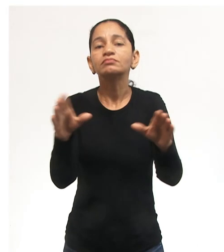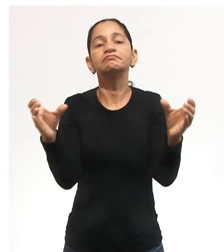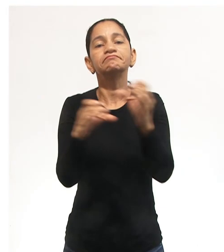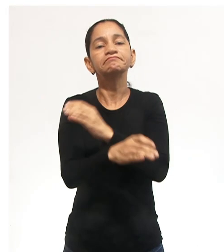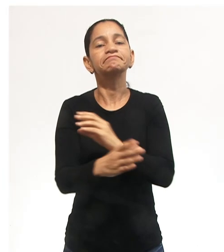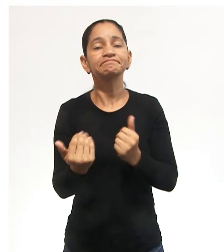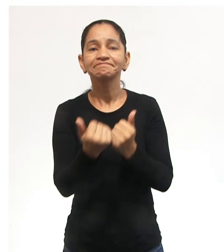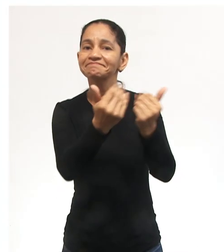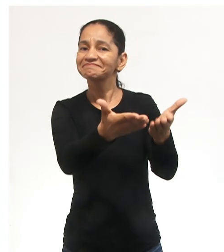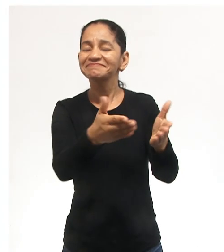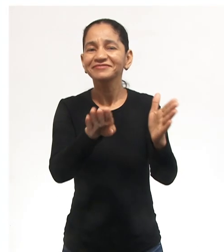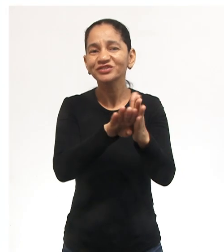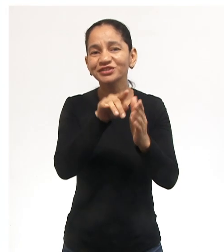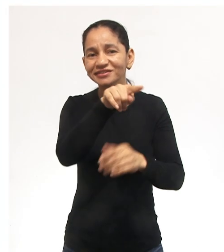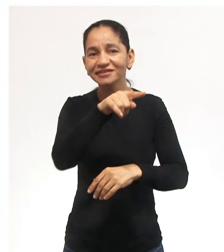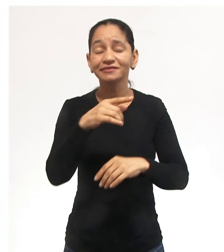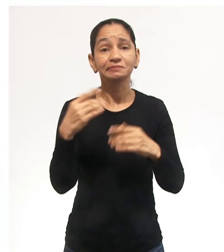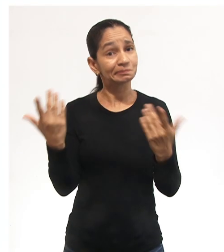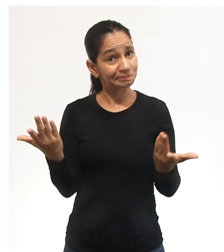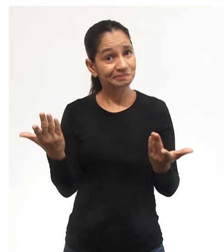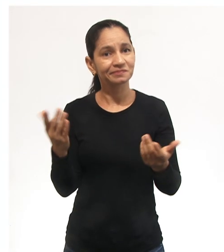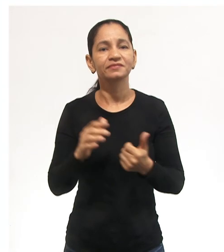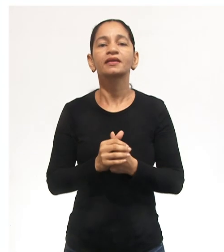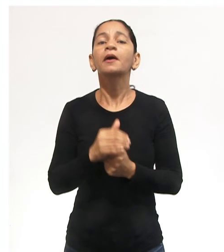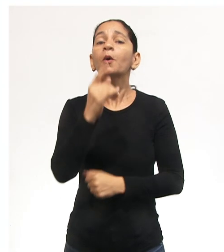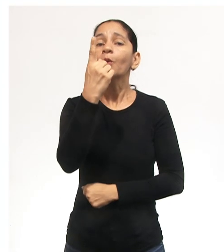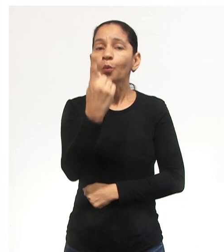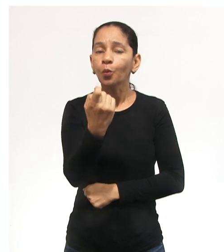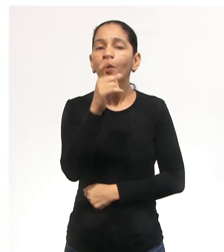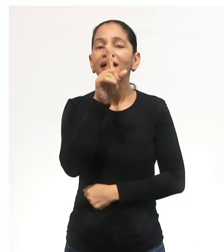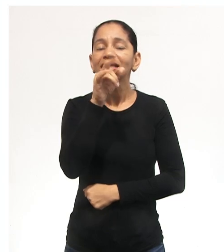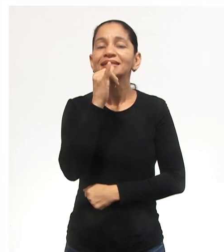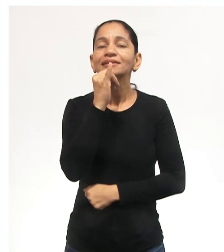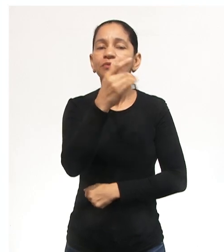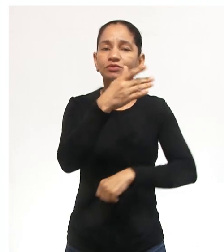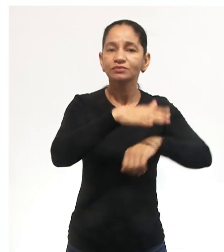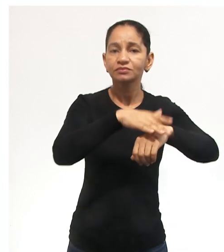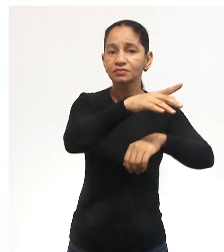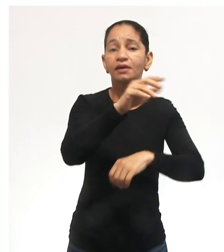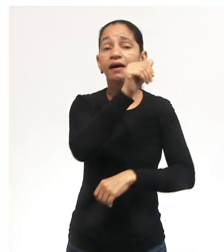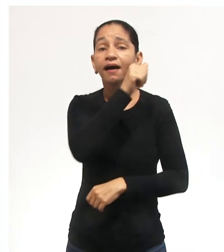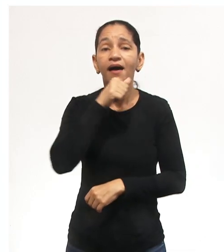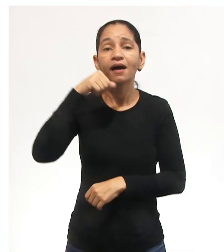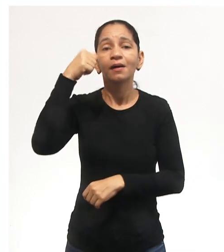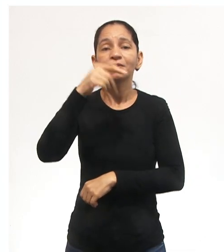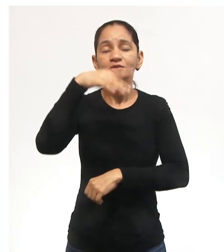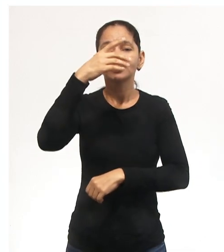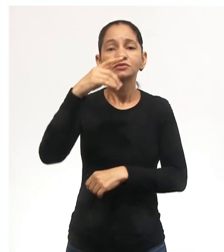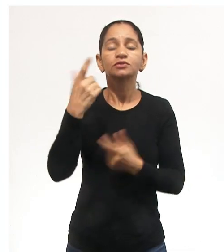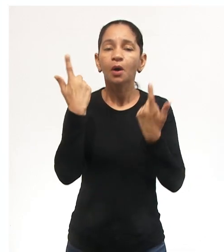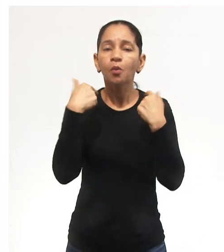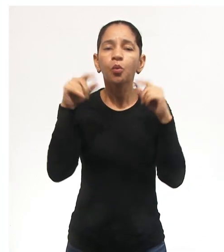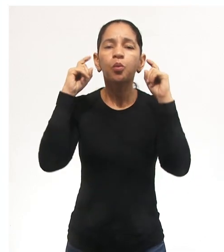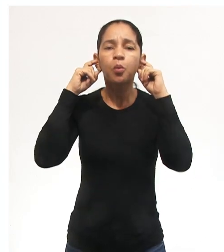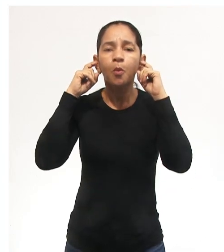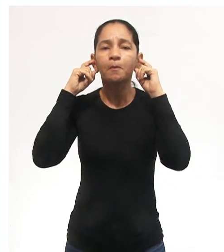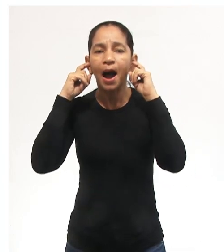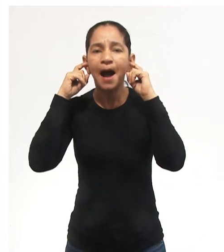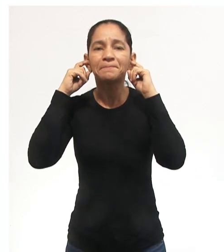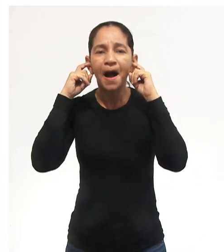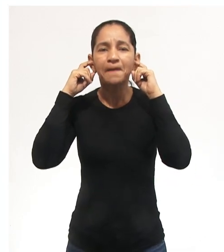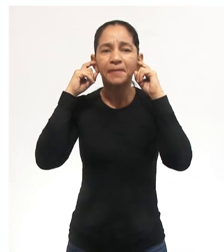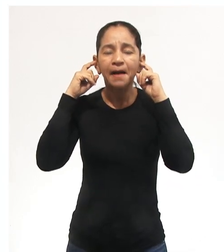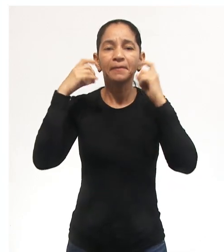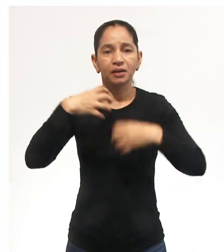o consumidor. Um exemplo prático, a Amazon vendendo fone de ouvido diretamente para mim,